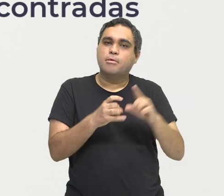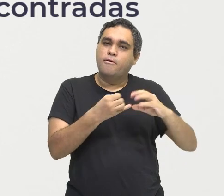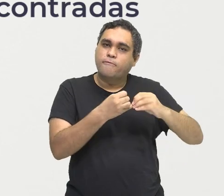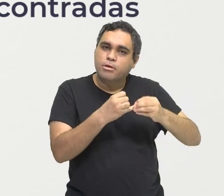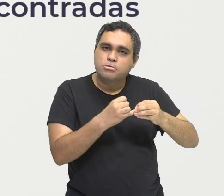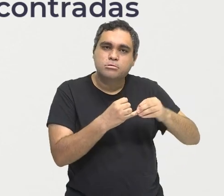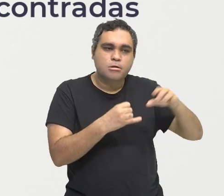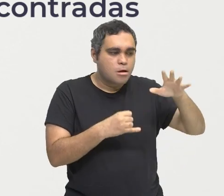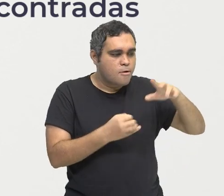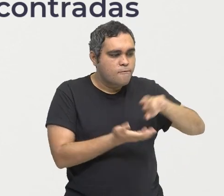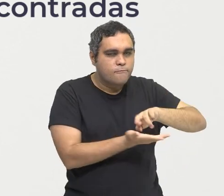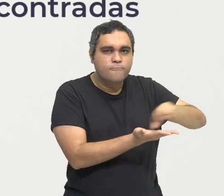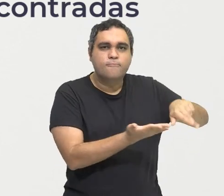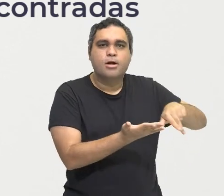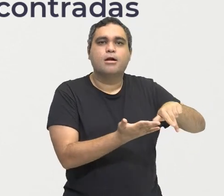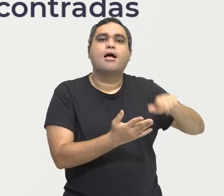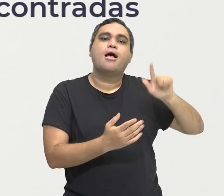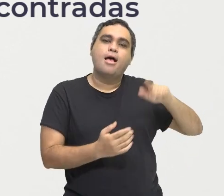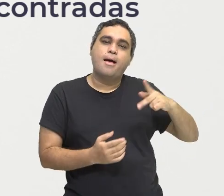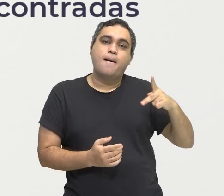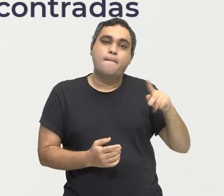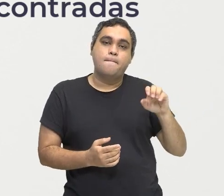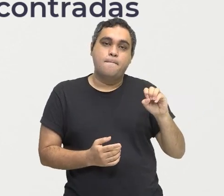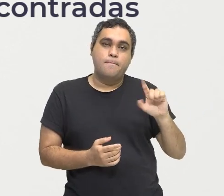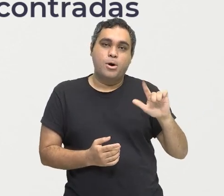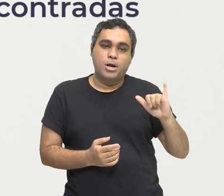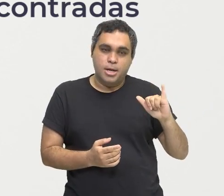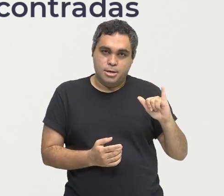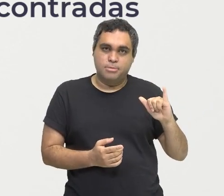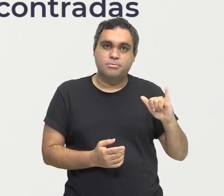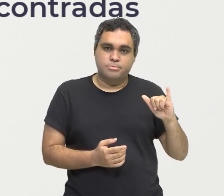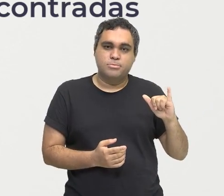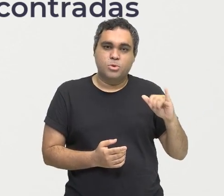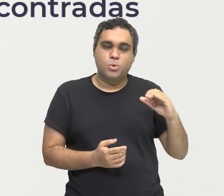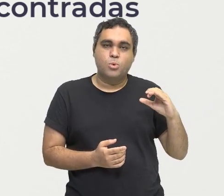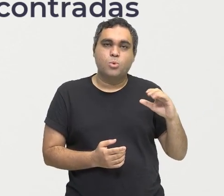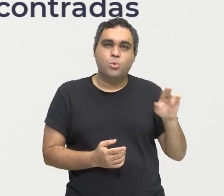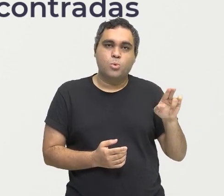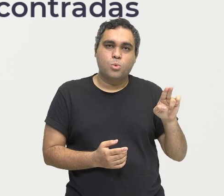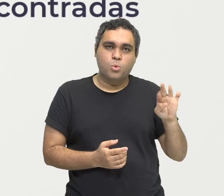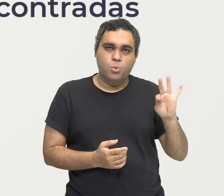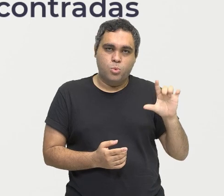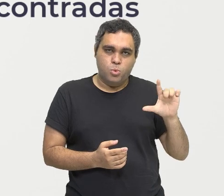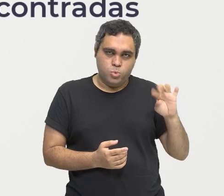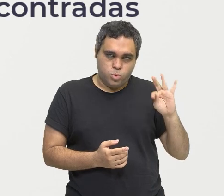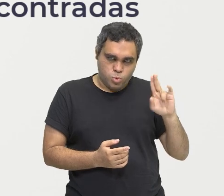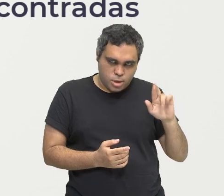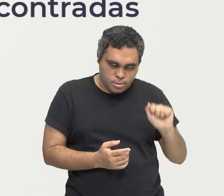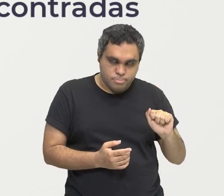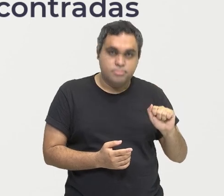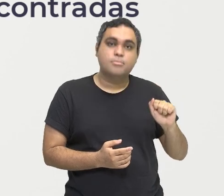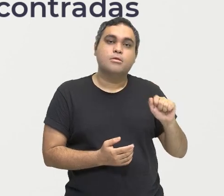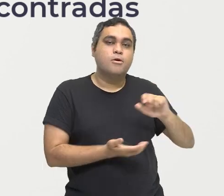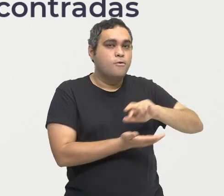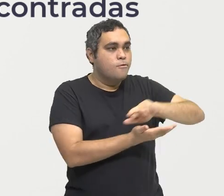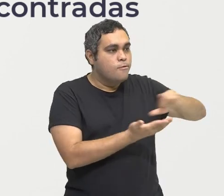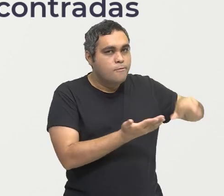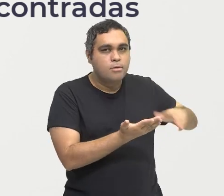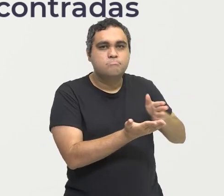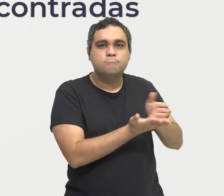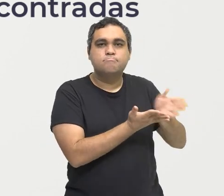acaba ajudando nesse direcionamento para várias indústrias. Já que eu estou tendo uma policultura, eu também vou ter